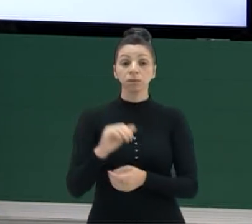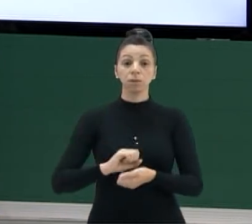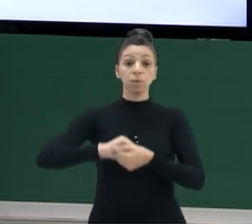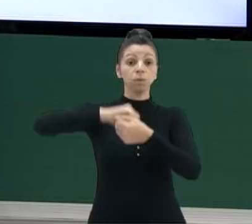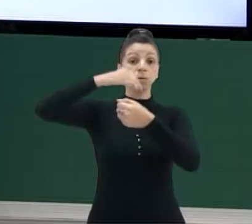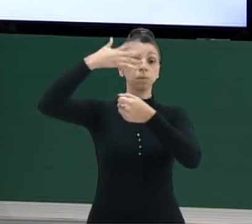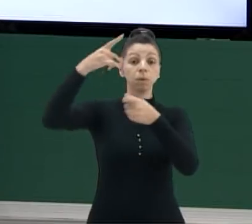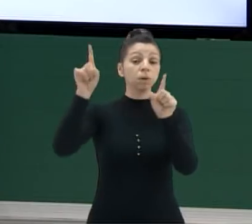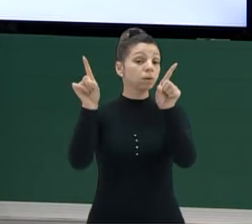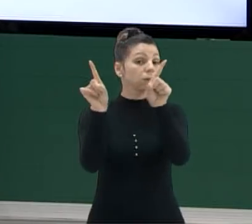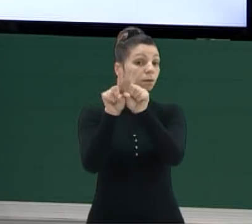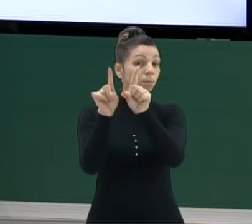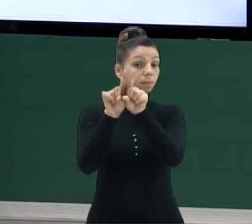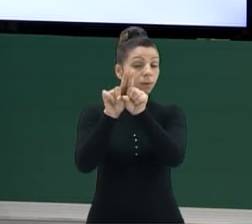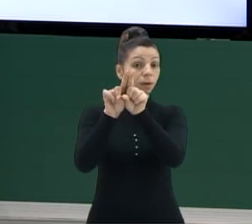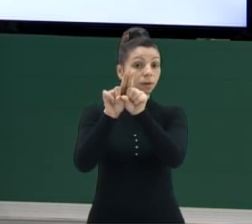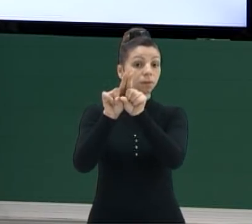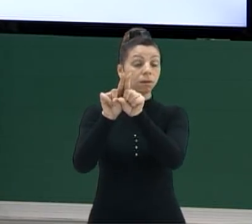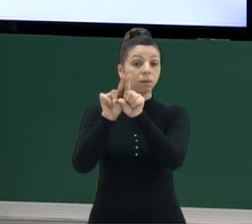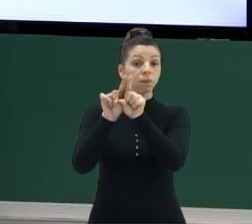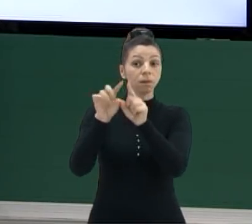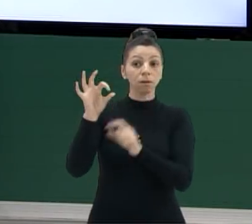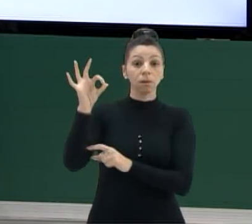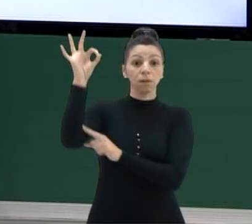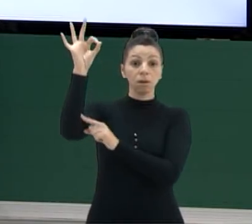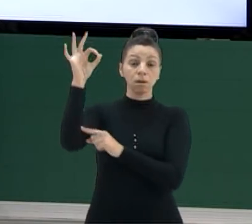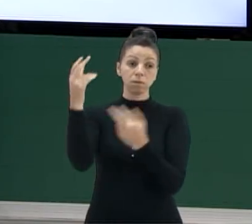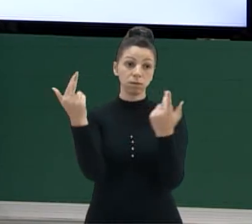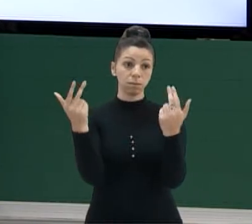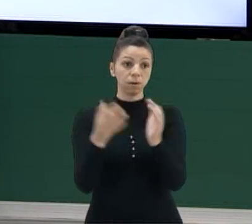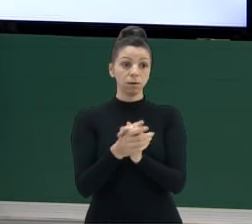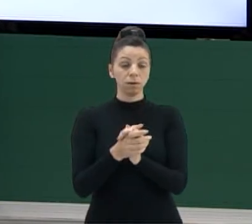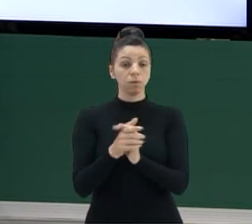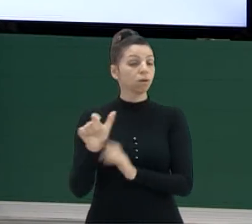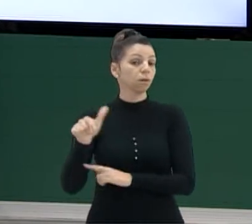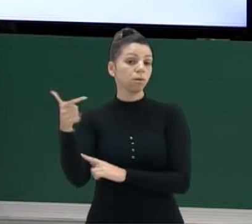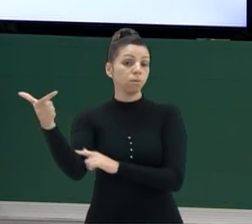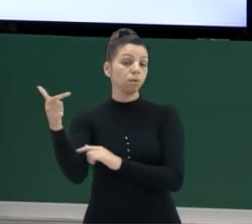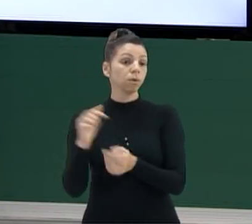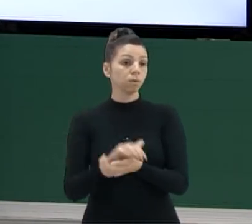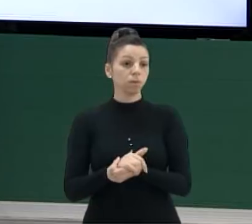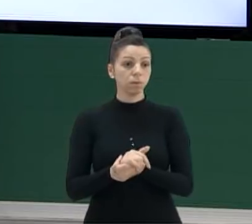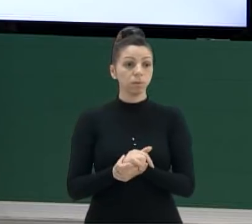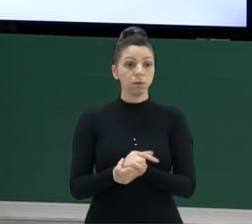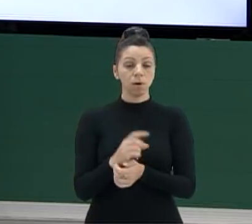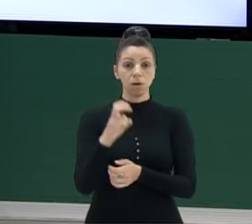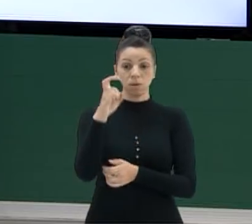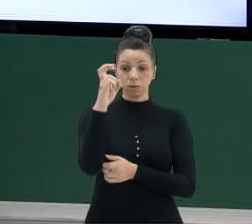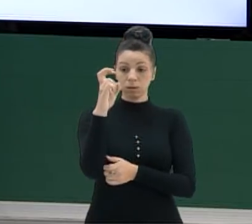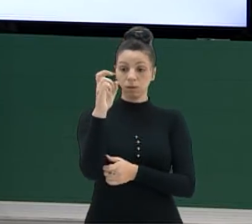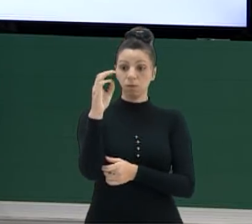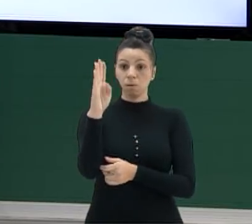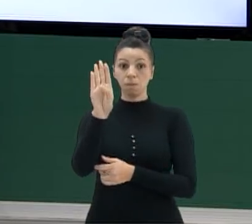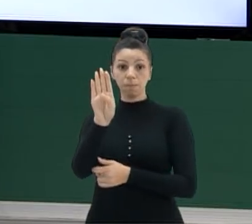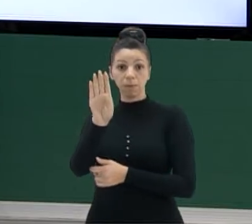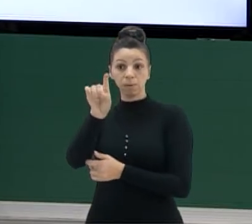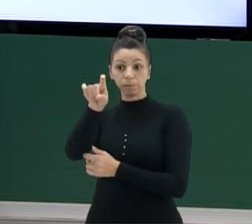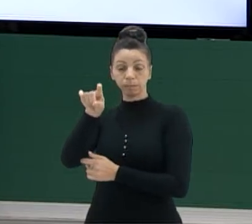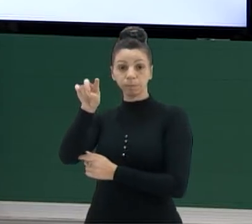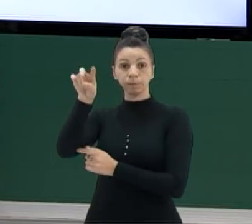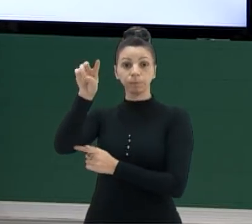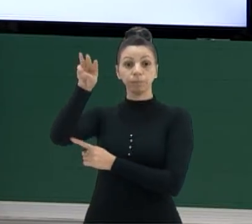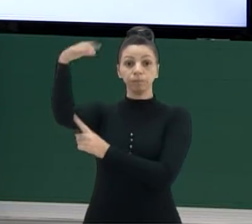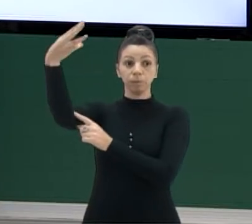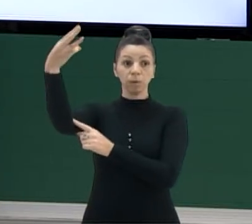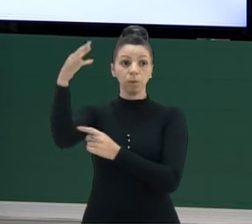outro? 5bx ao cubo e o menos 15bx ao cubo. Como eu estou falando de monômios semelhantes, o que eu